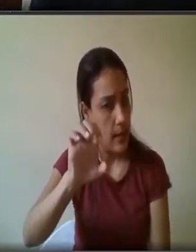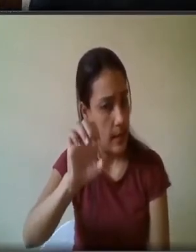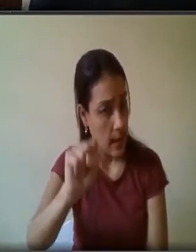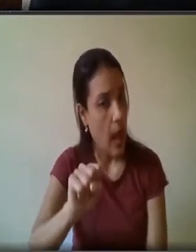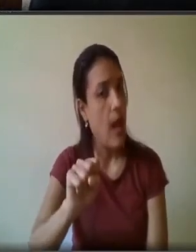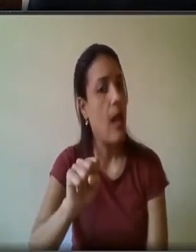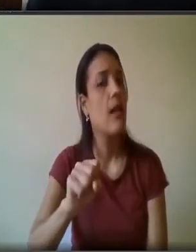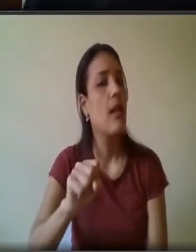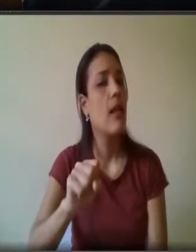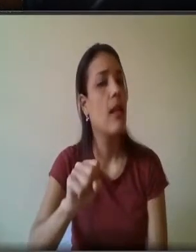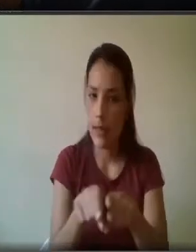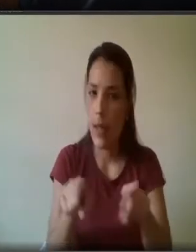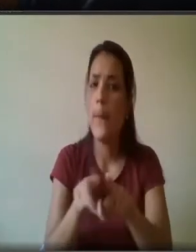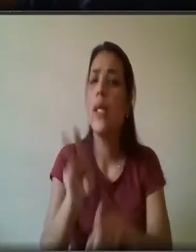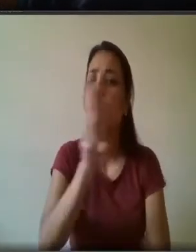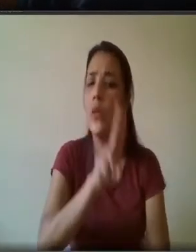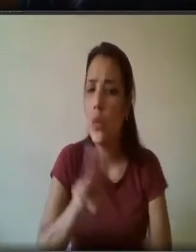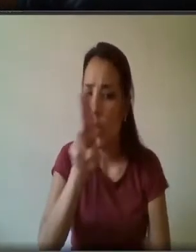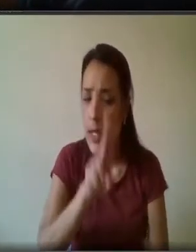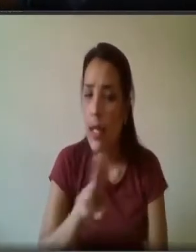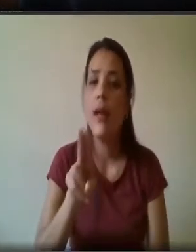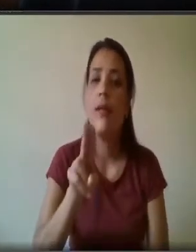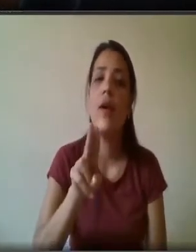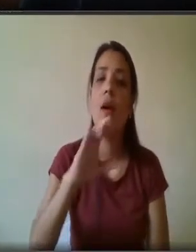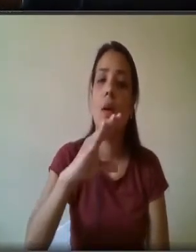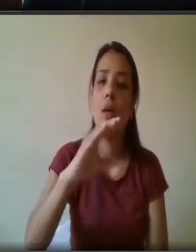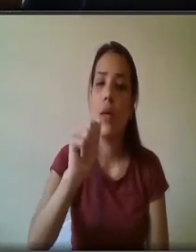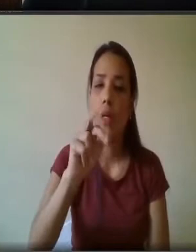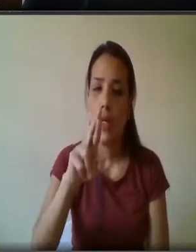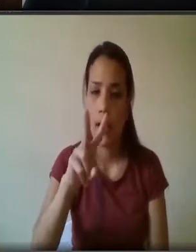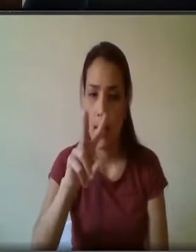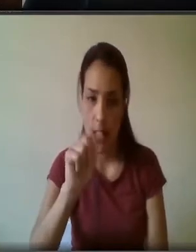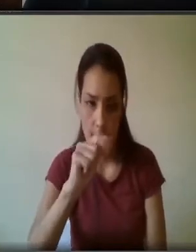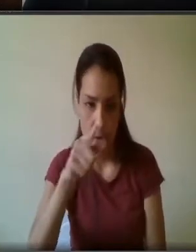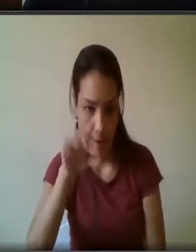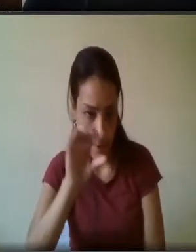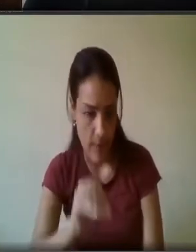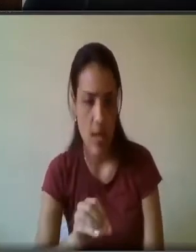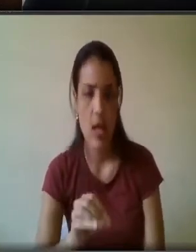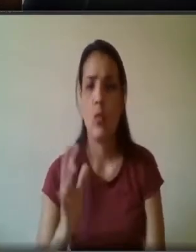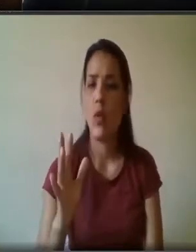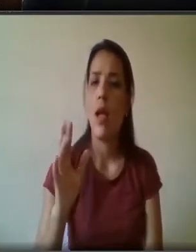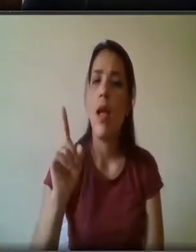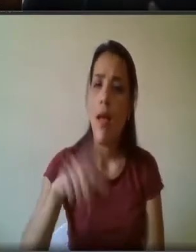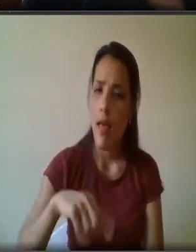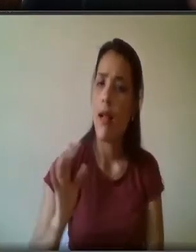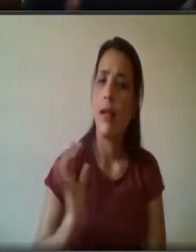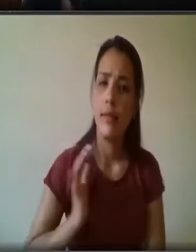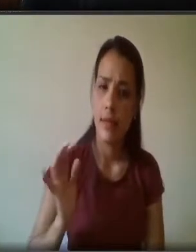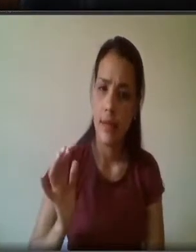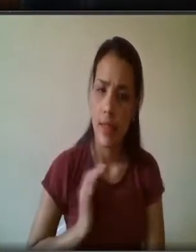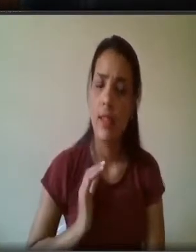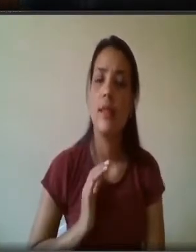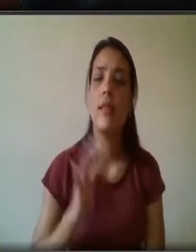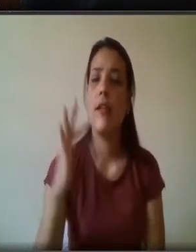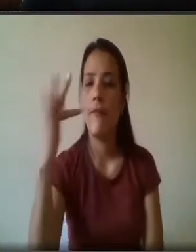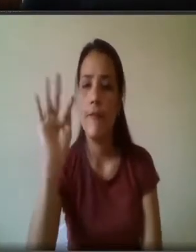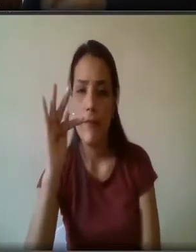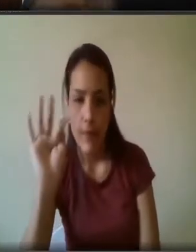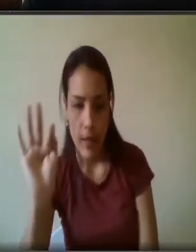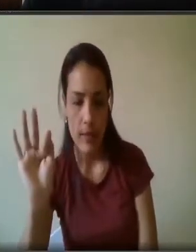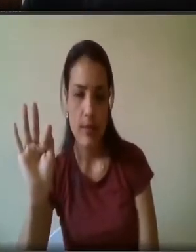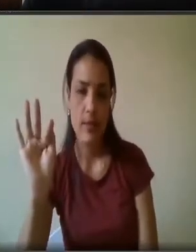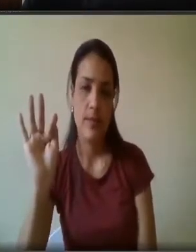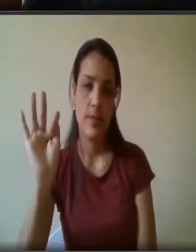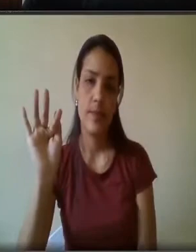mineral, riqueza na Alemanha, né? Riqueza na França, na Inglaterra, né? Olha o berço da Revolução